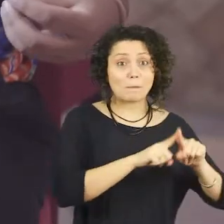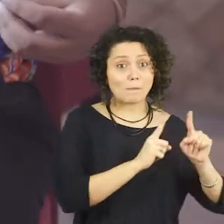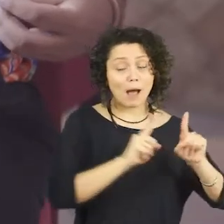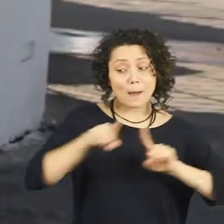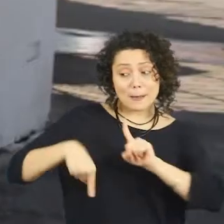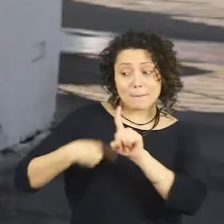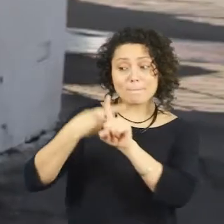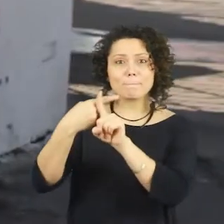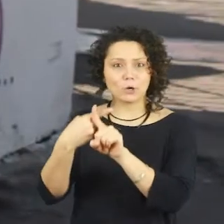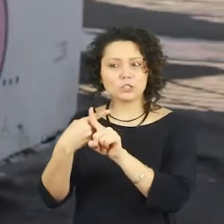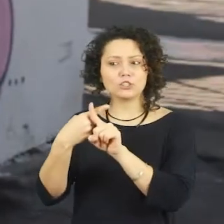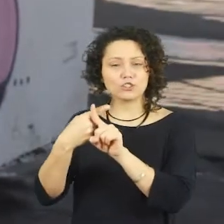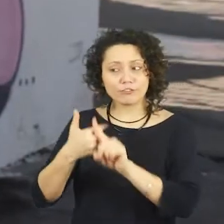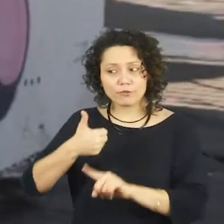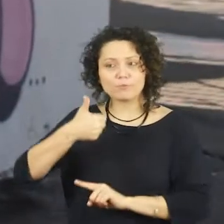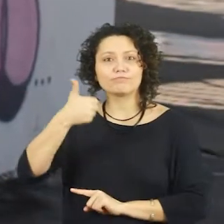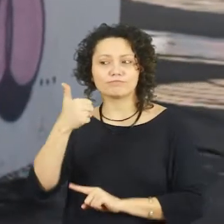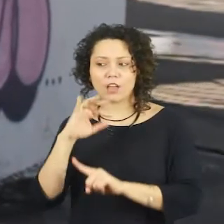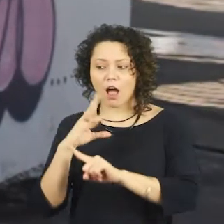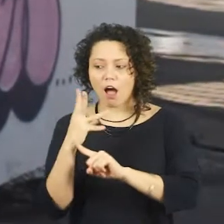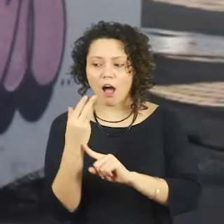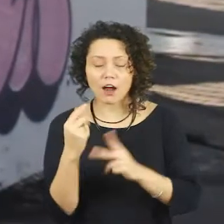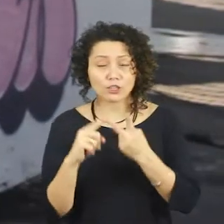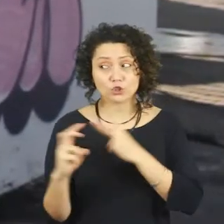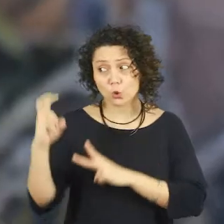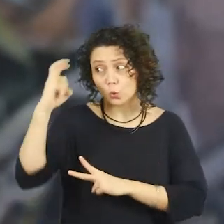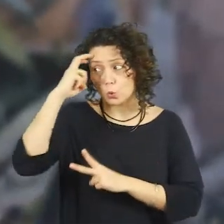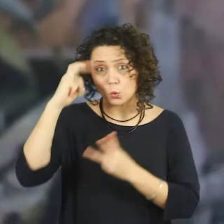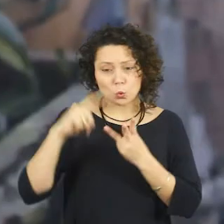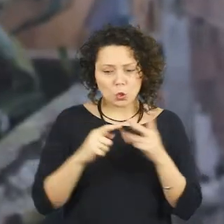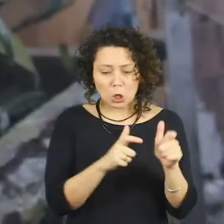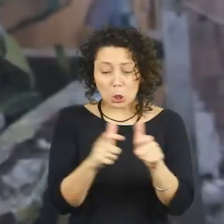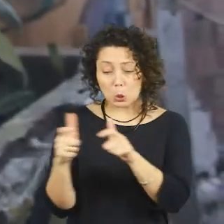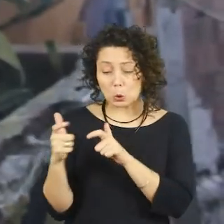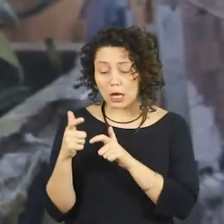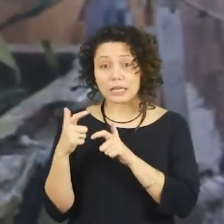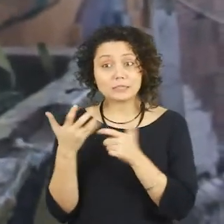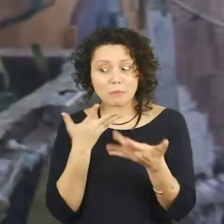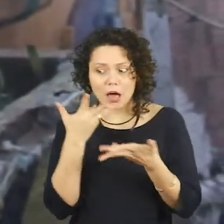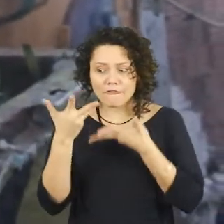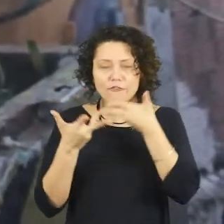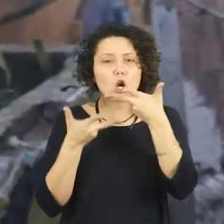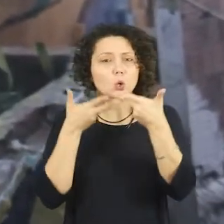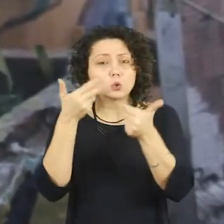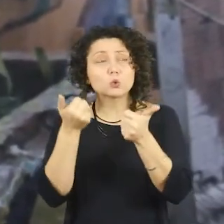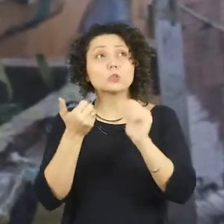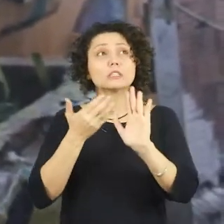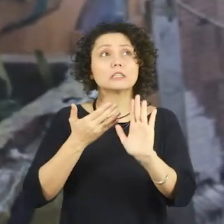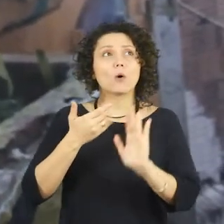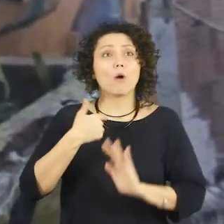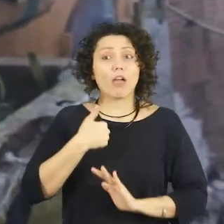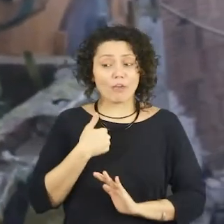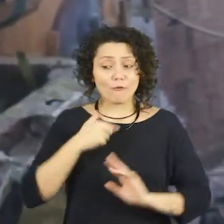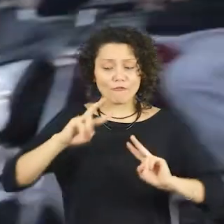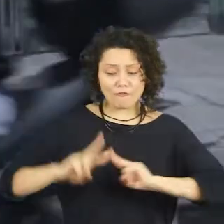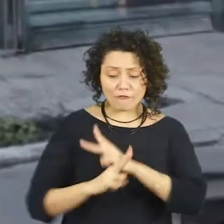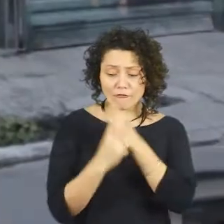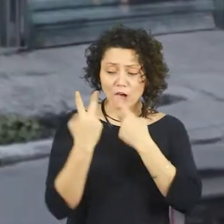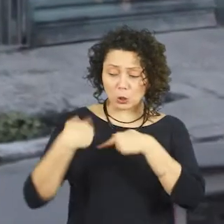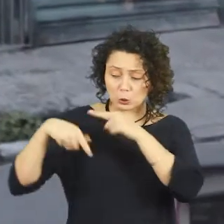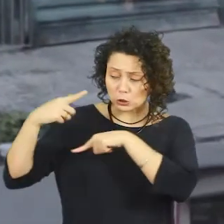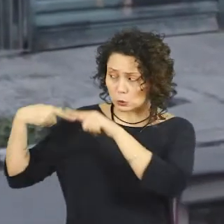tem cultura, a gente tem arte, a gente tem lugares incríveis. Do mesmo jeito que eu valorizo a